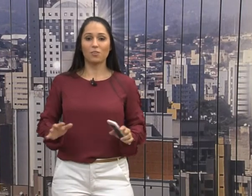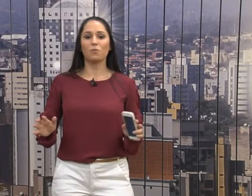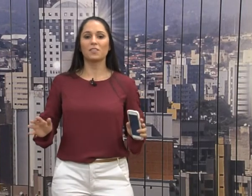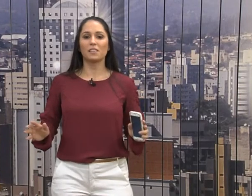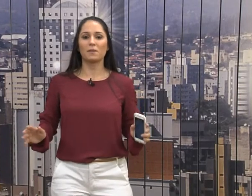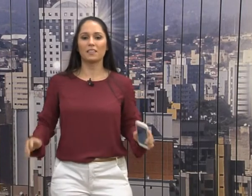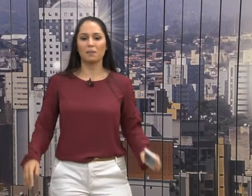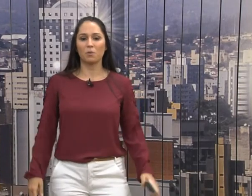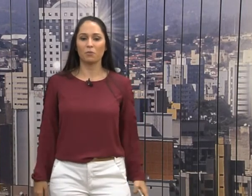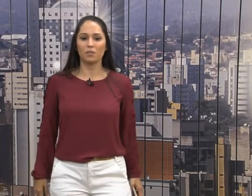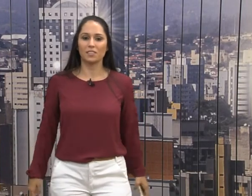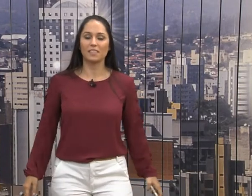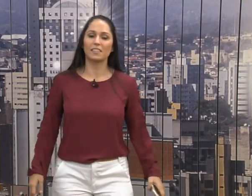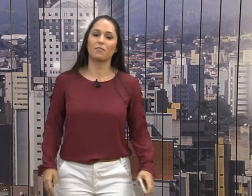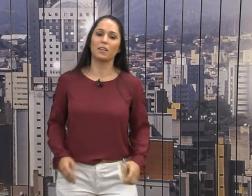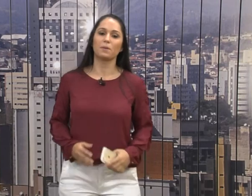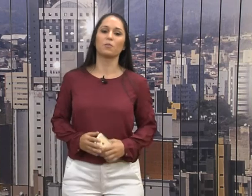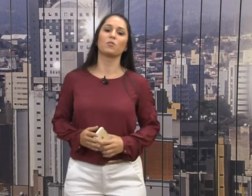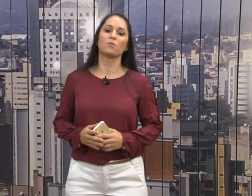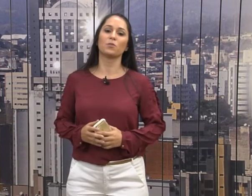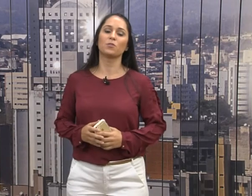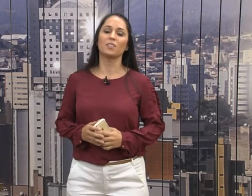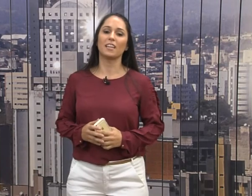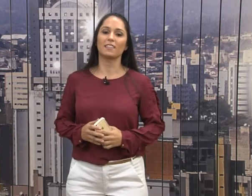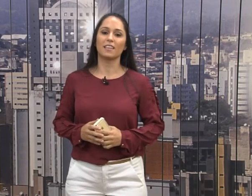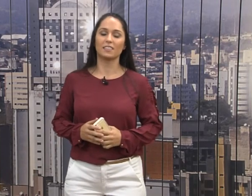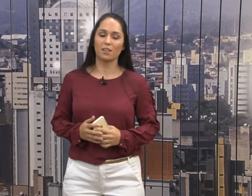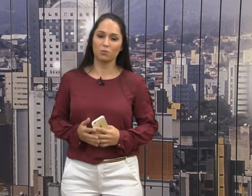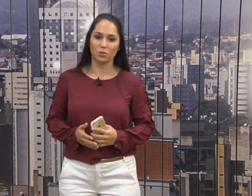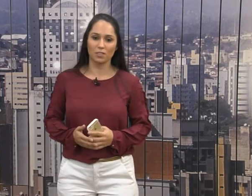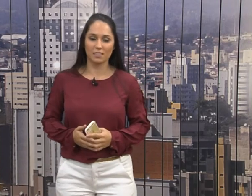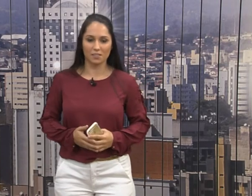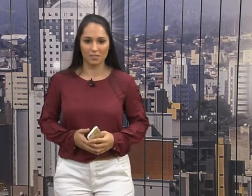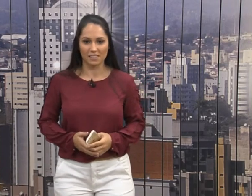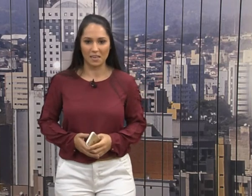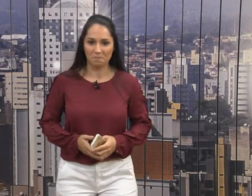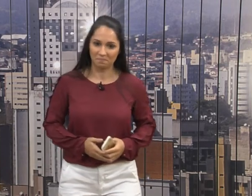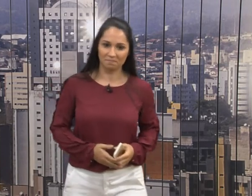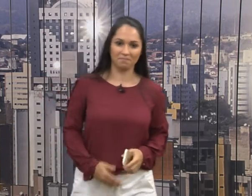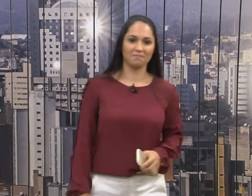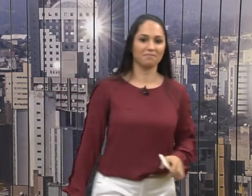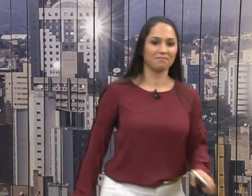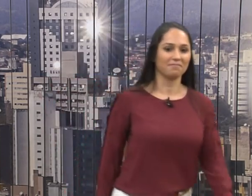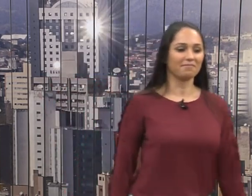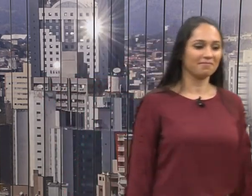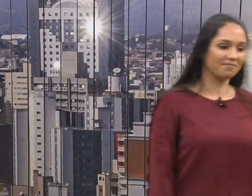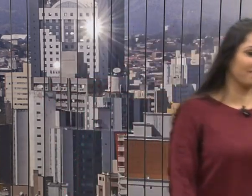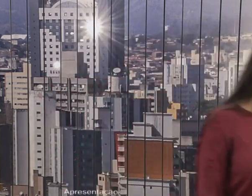Aliás, chegou o fim de semana, hein? Bom fim de sexta-feira para todo mundo e até segundona, se Deus quiser.